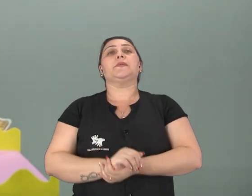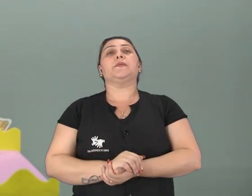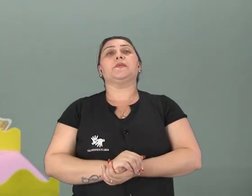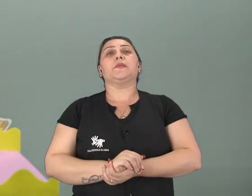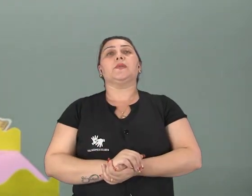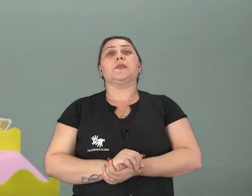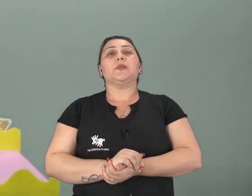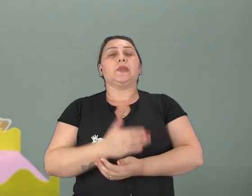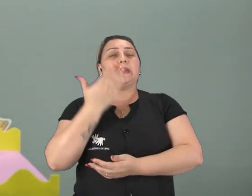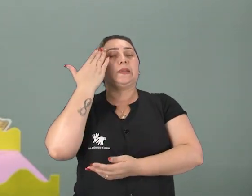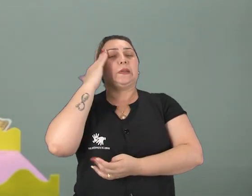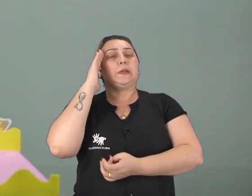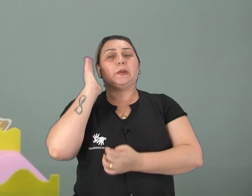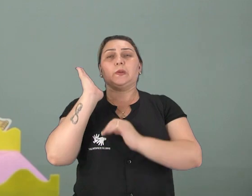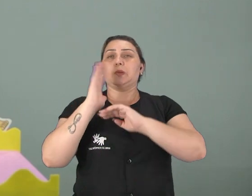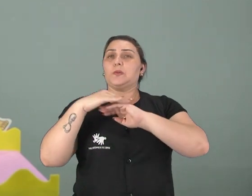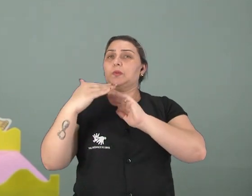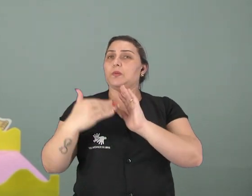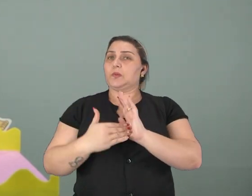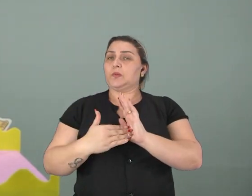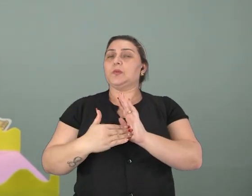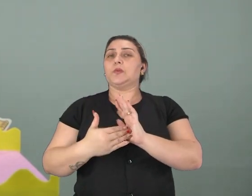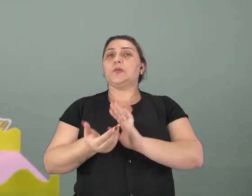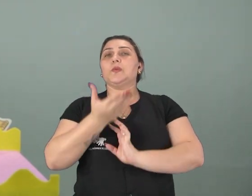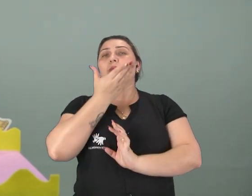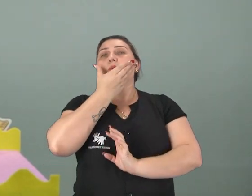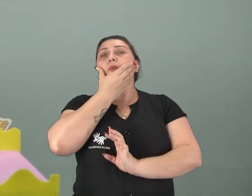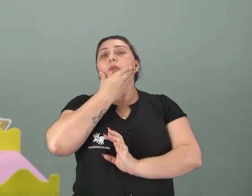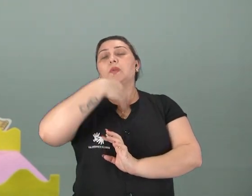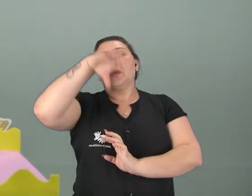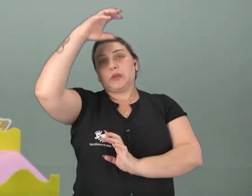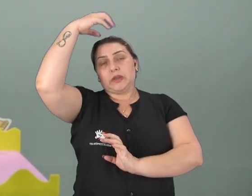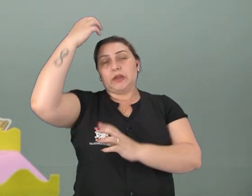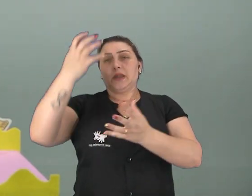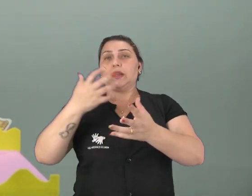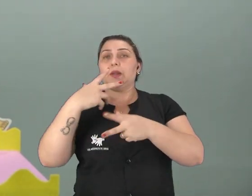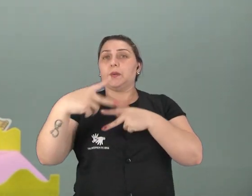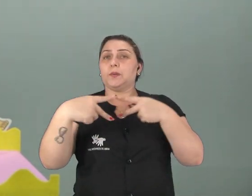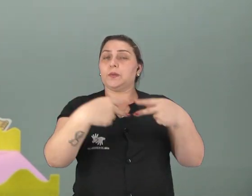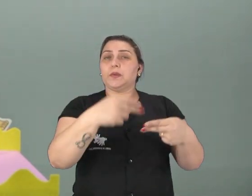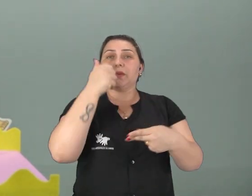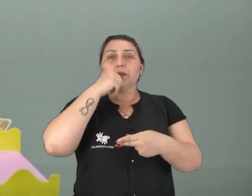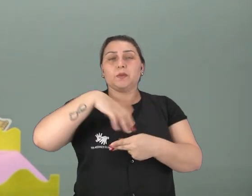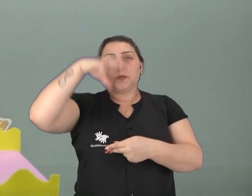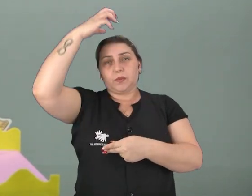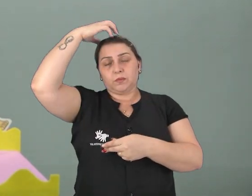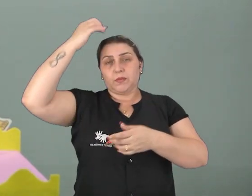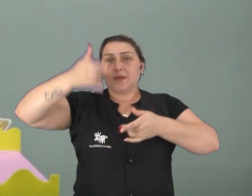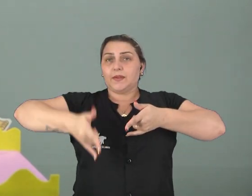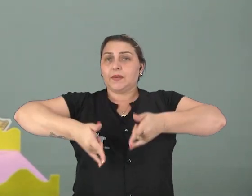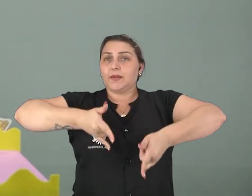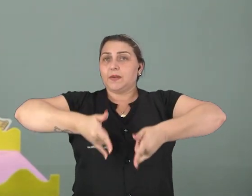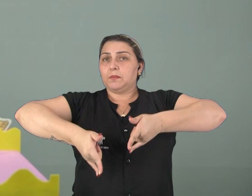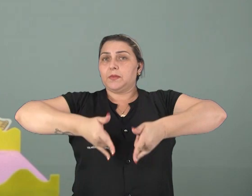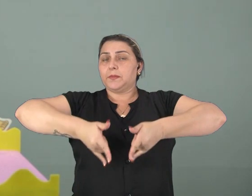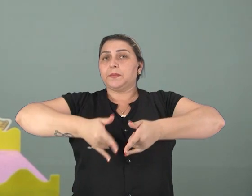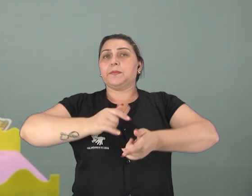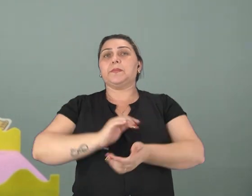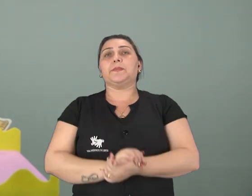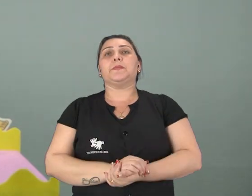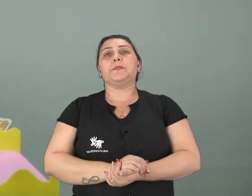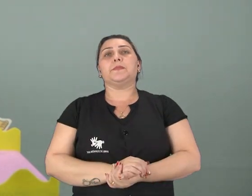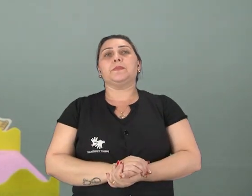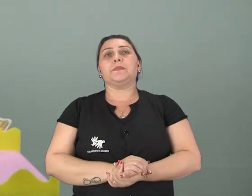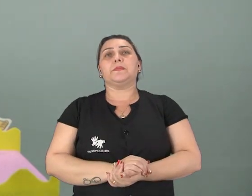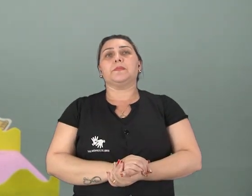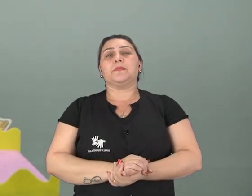então, compreendeu direitinho que o rei queria presentear a rainha com uma cama.